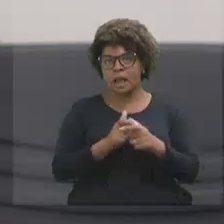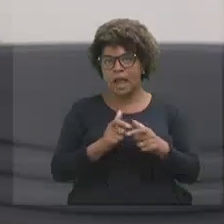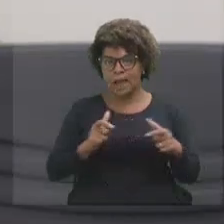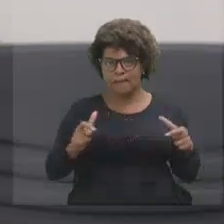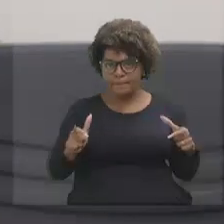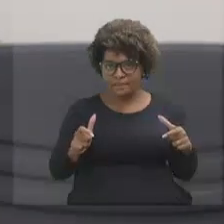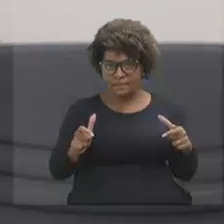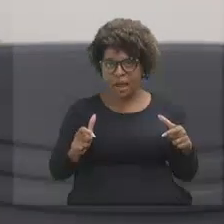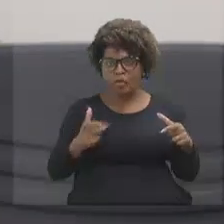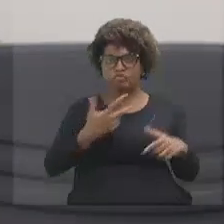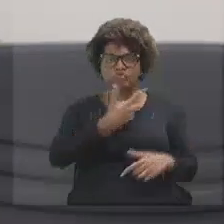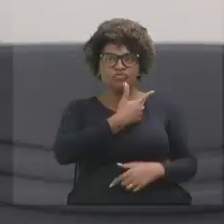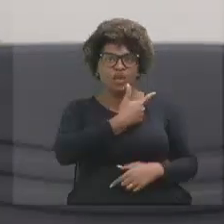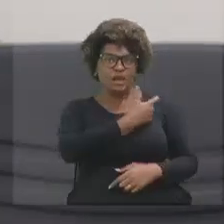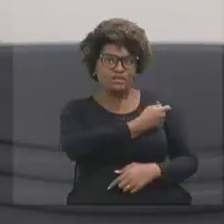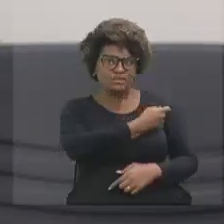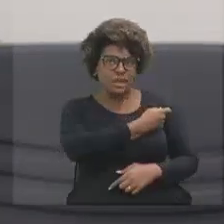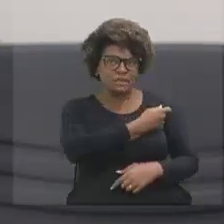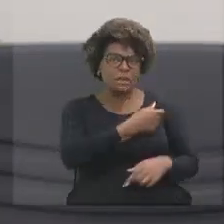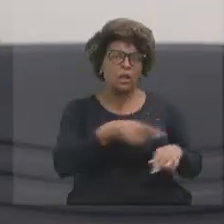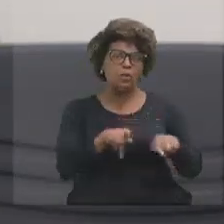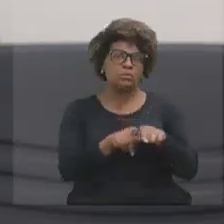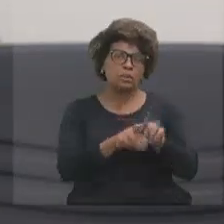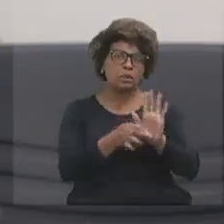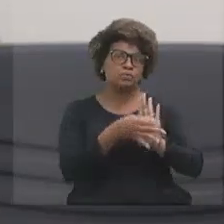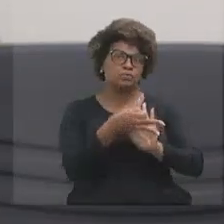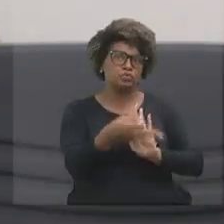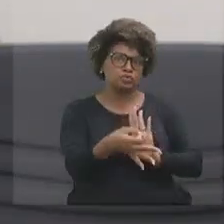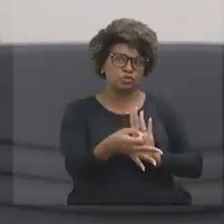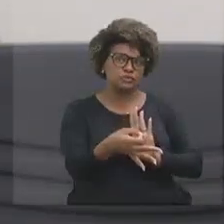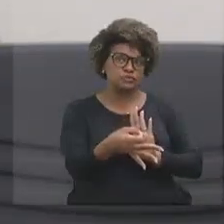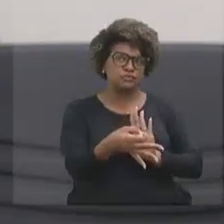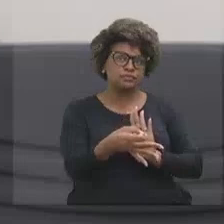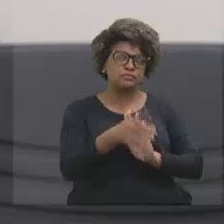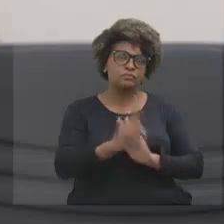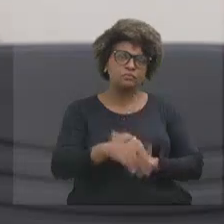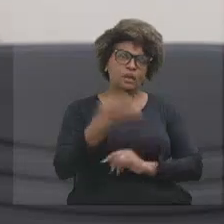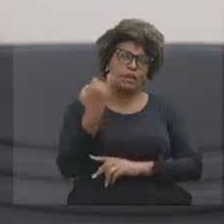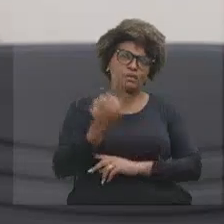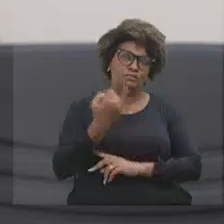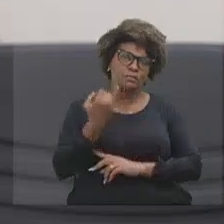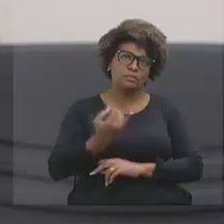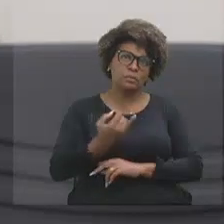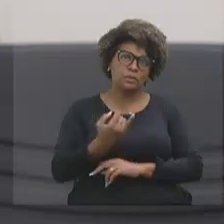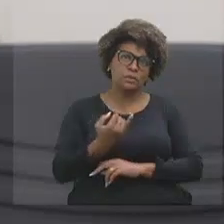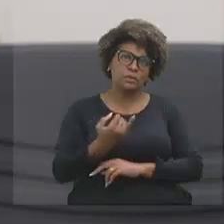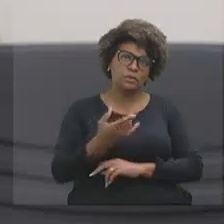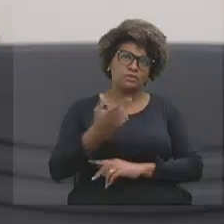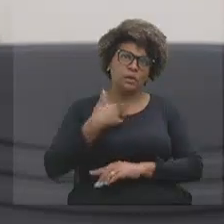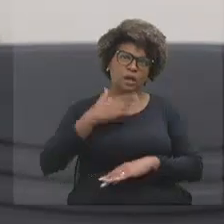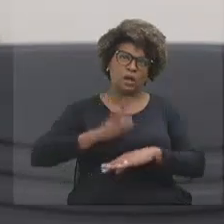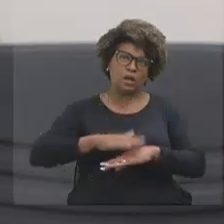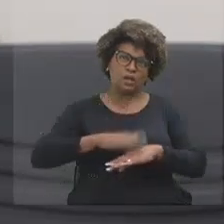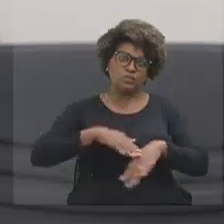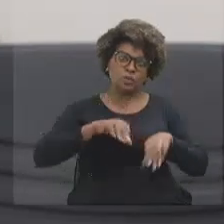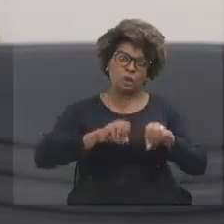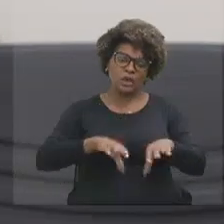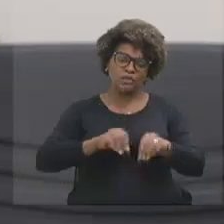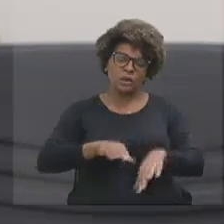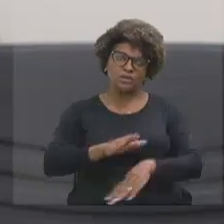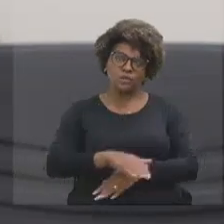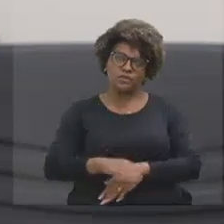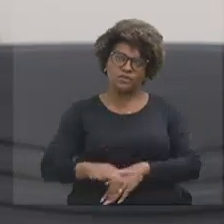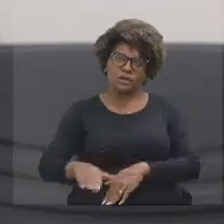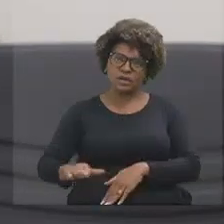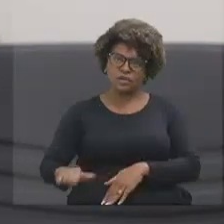de vacinação e aqui eu coloquei outras sugestões é muito importante que a gente eu sou educador infantil em Ribeirão das Neves